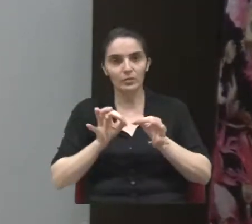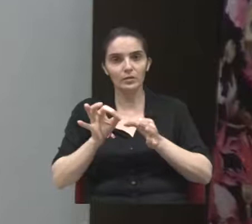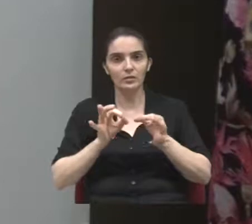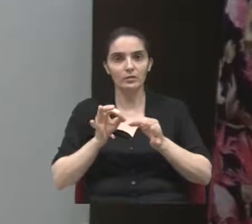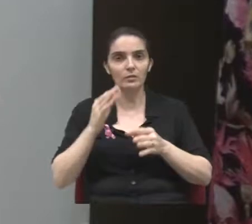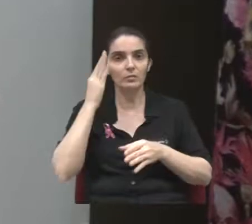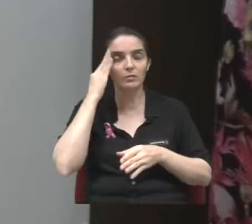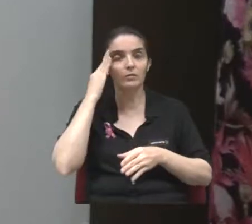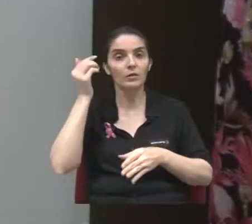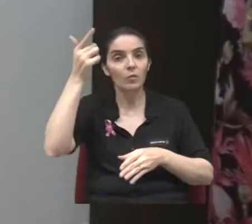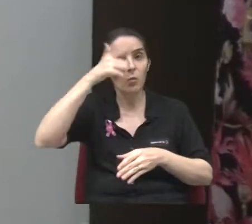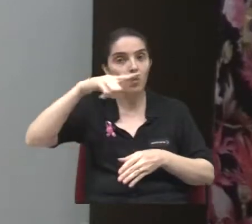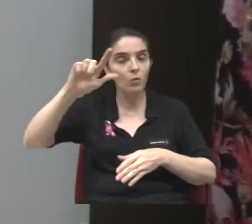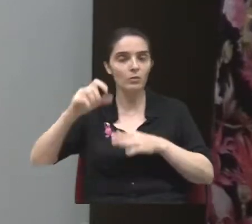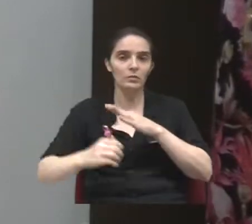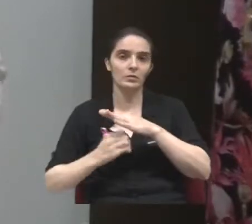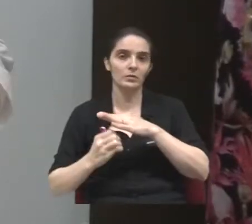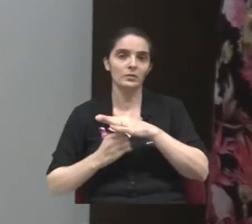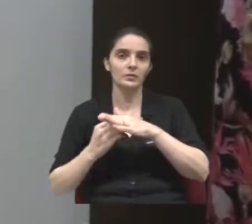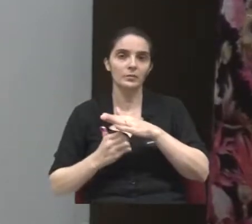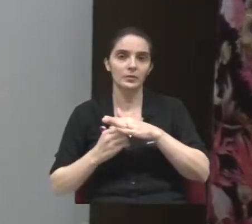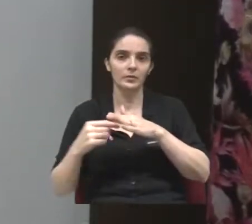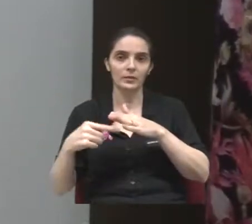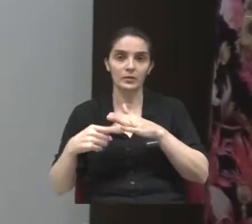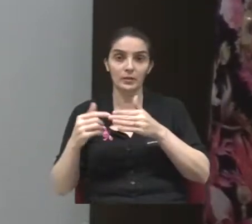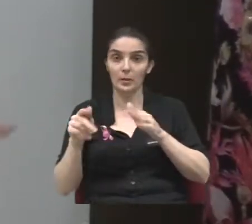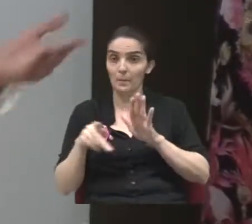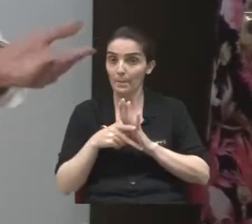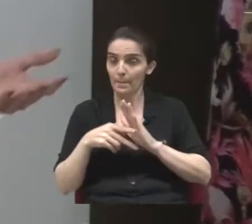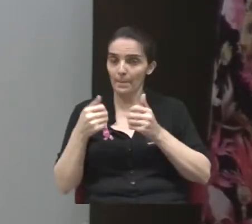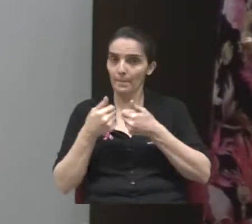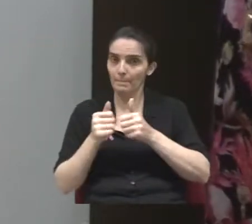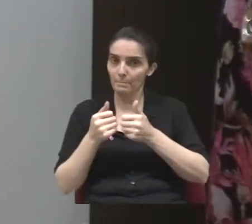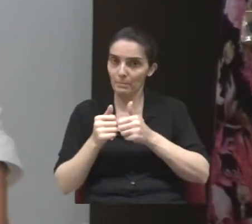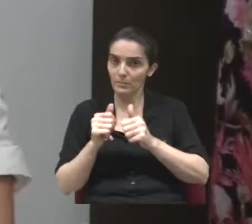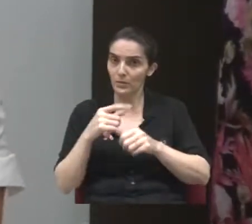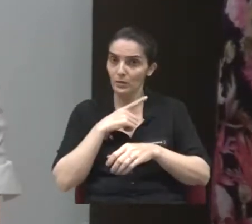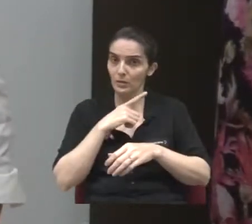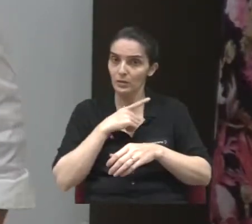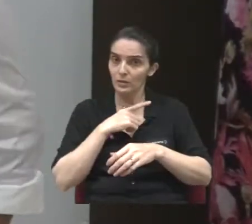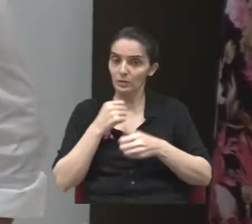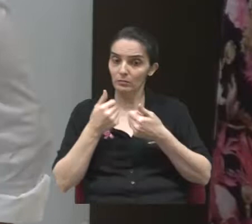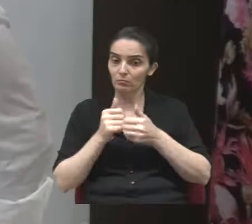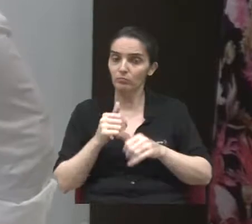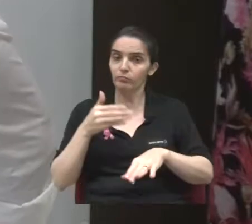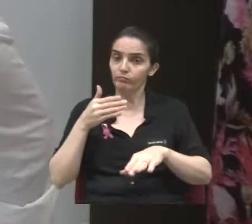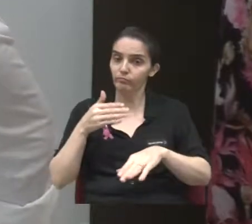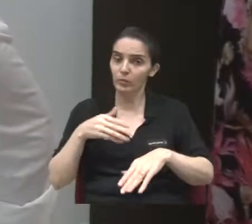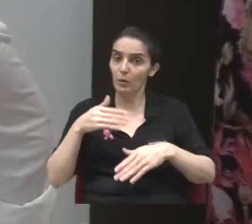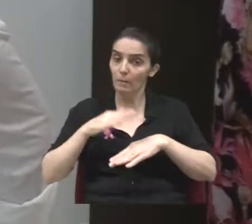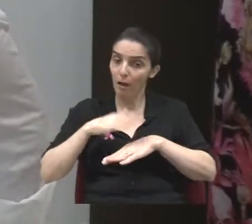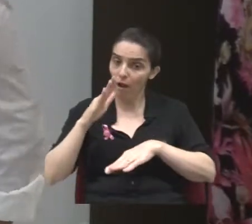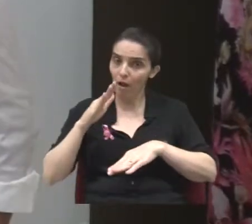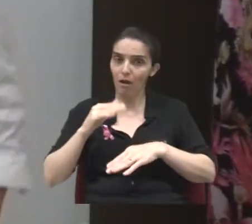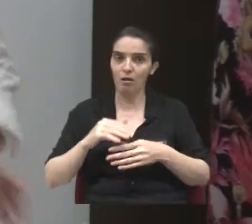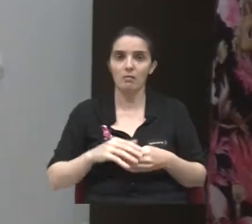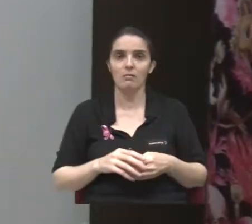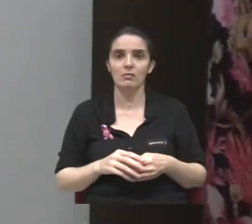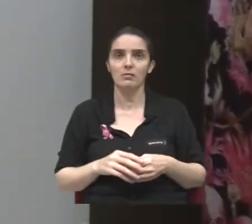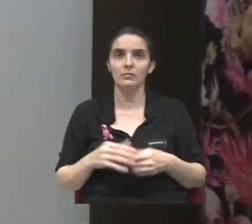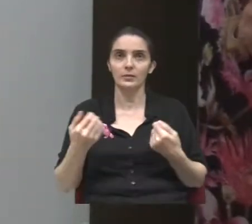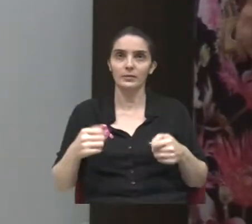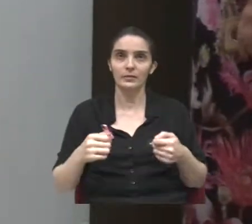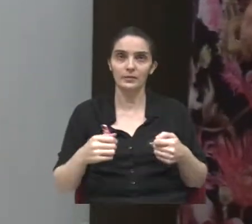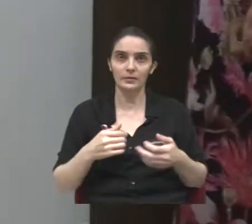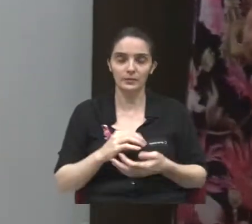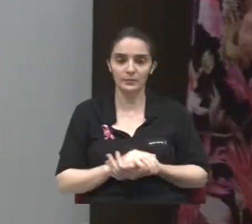empresa de ônibus, para que faça uma linha mais frequente no local. Verei sim, vereador.